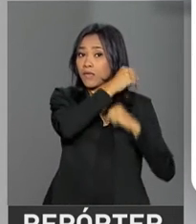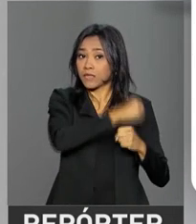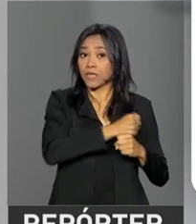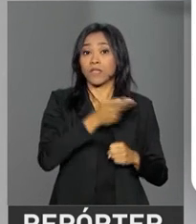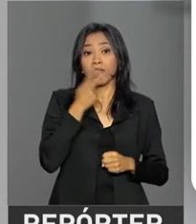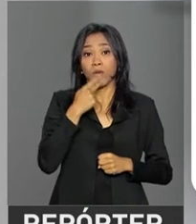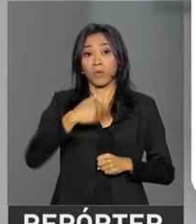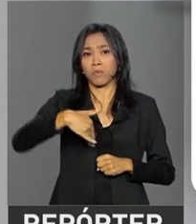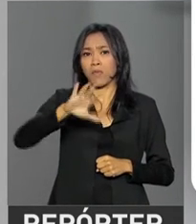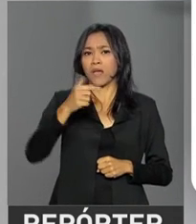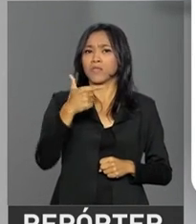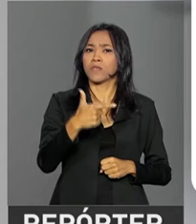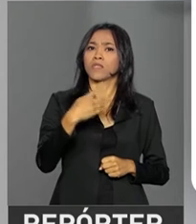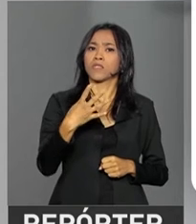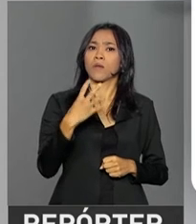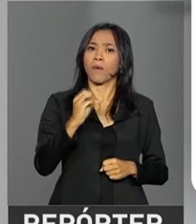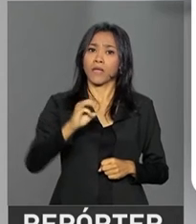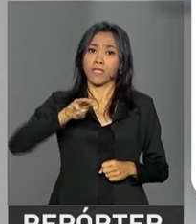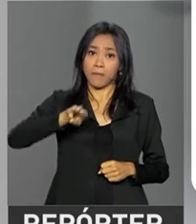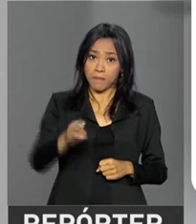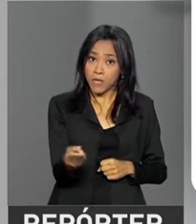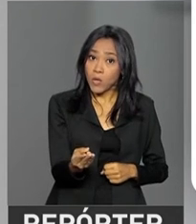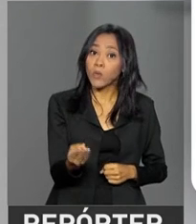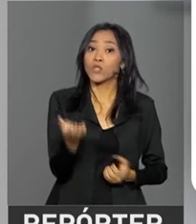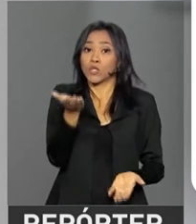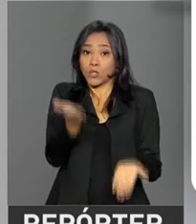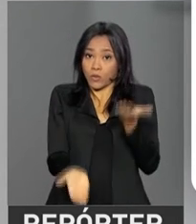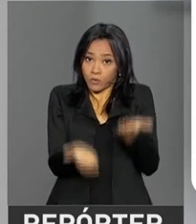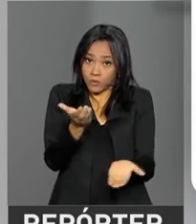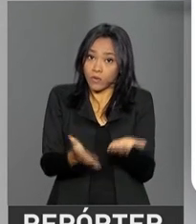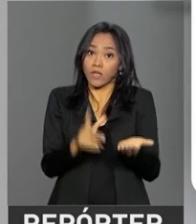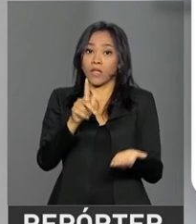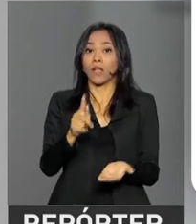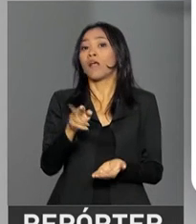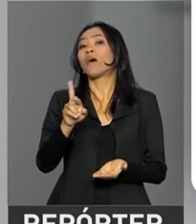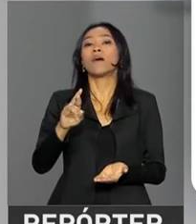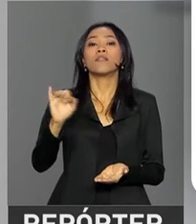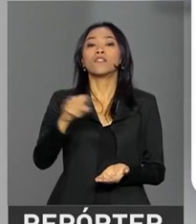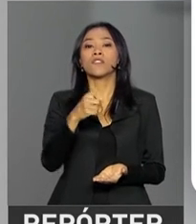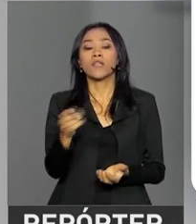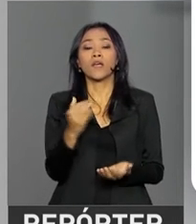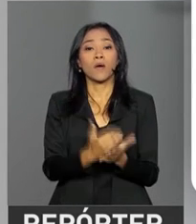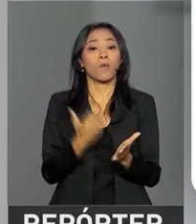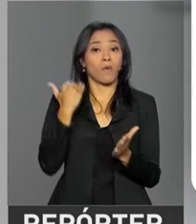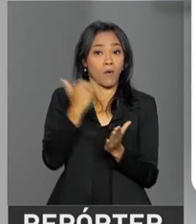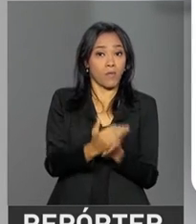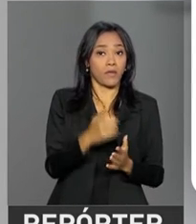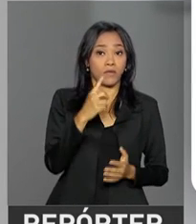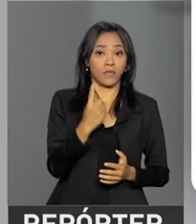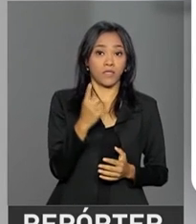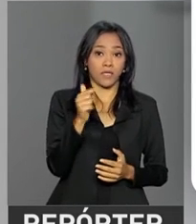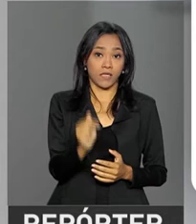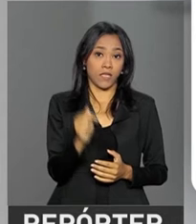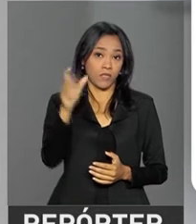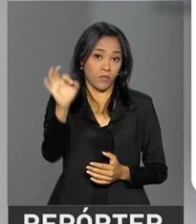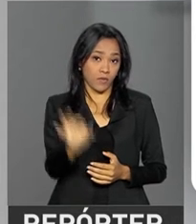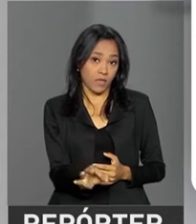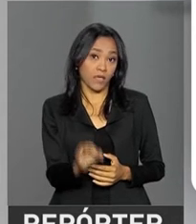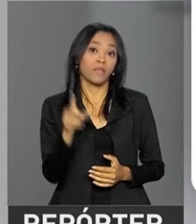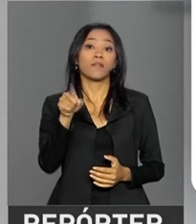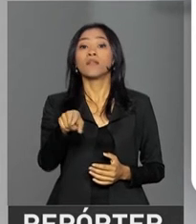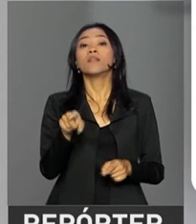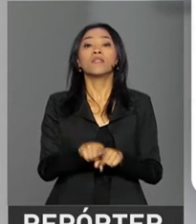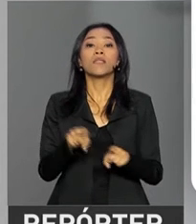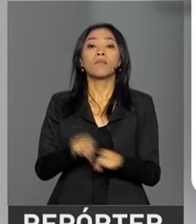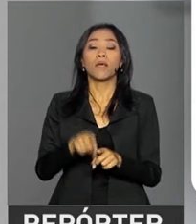mais de 240 milhões de toneladas em grãos, o crescimento de 17% nas exportações agrícolas e o saldo da produção